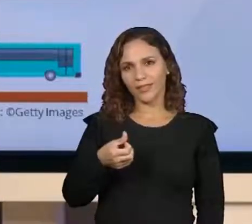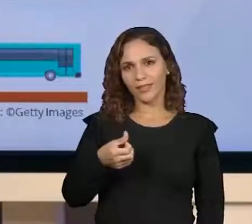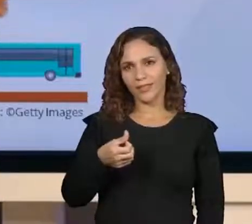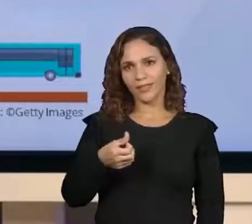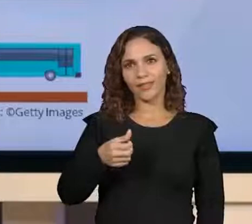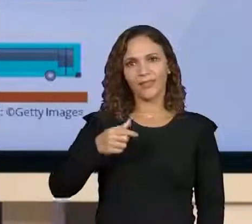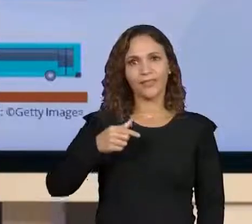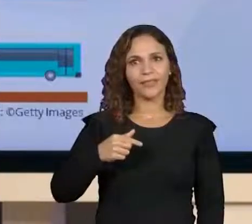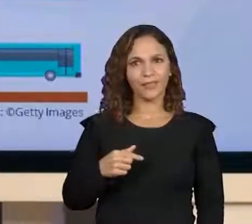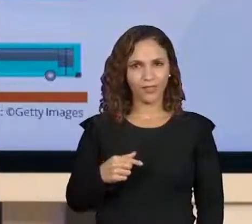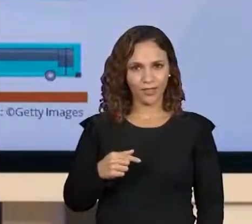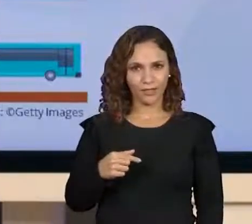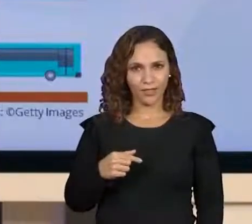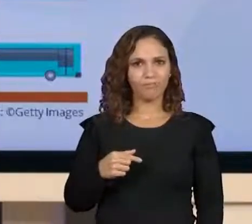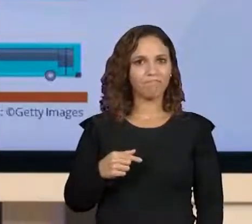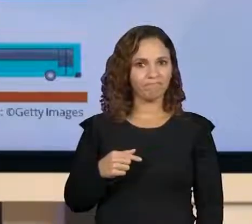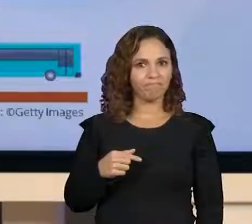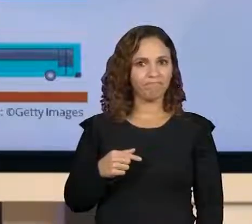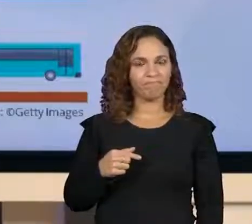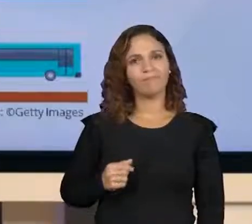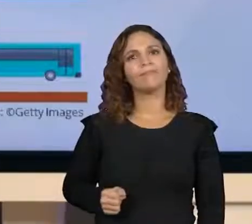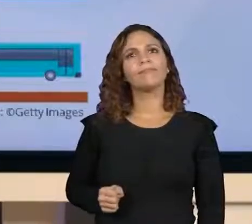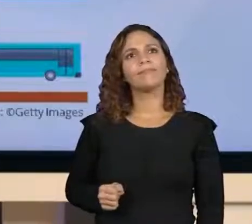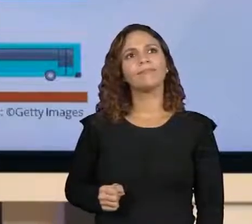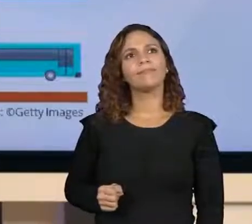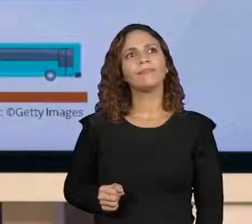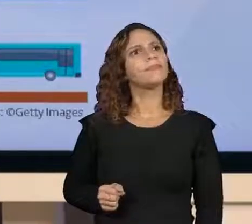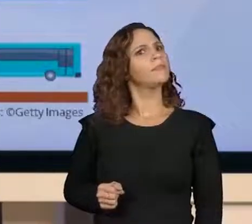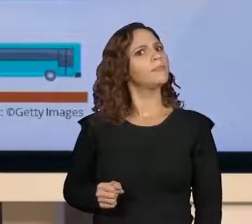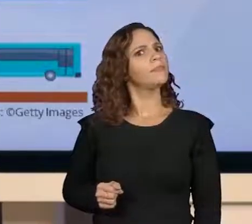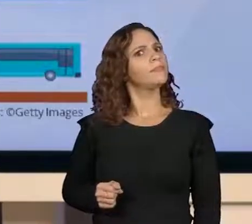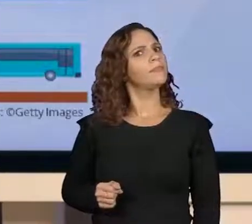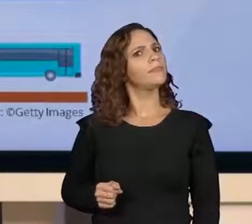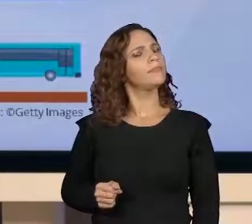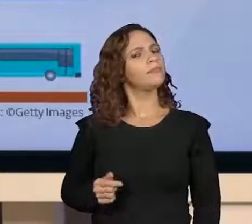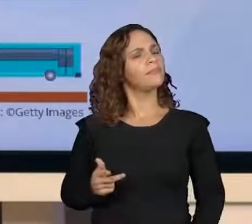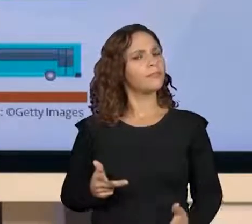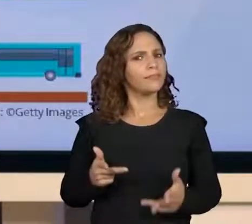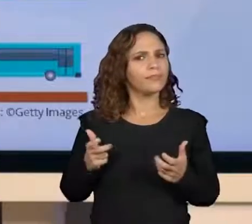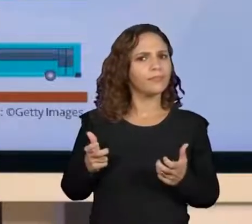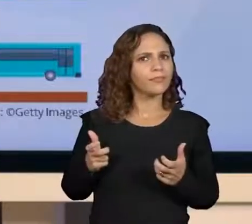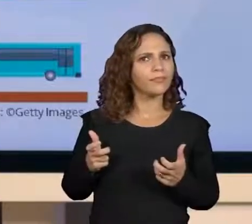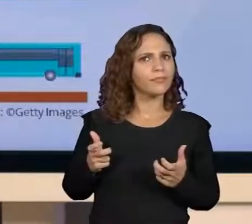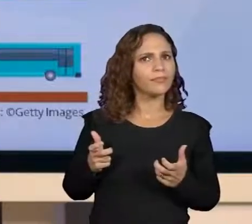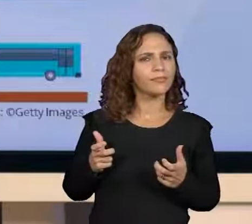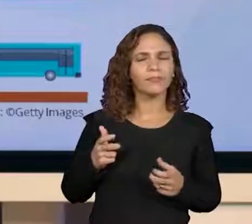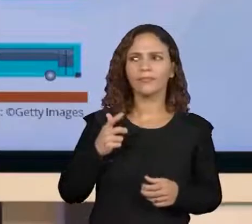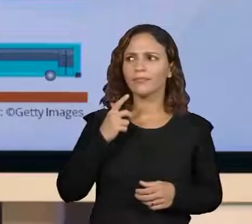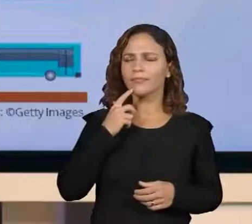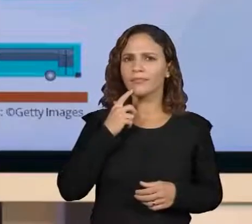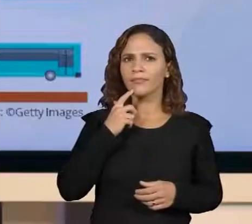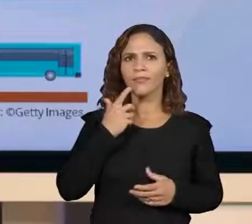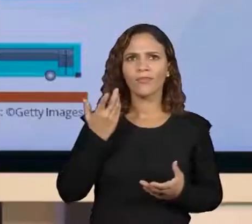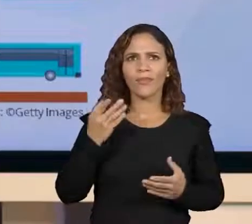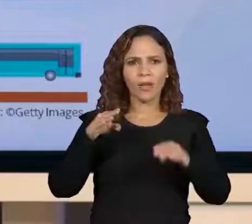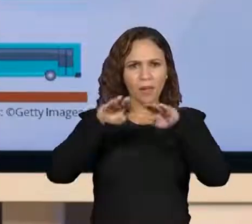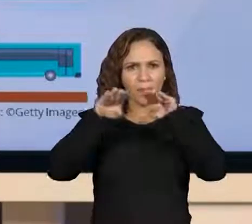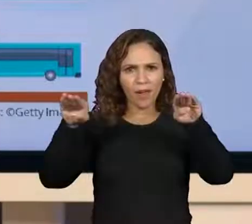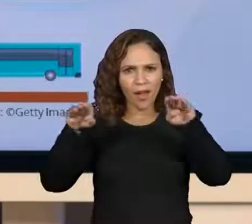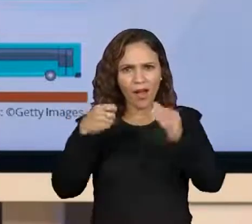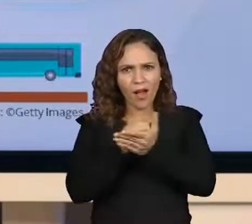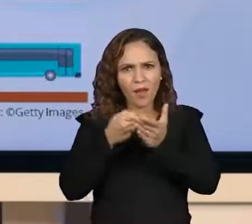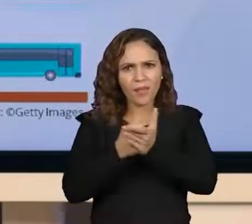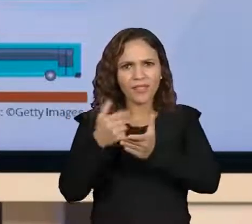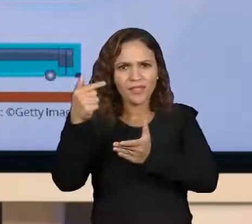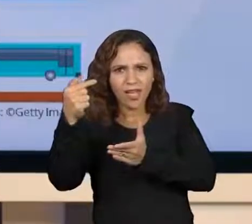6, 7 carrinhos. Opa, peraí, Pro, acho que toda prateleira tem 7